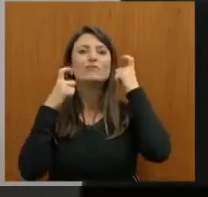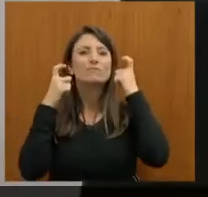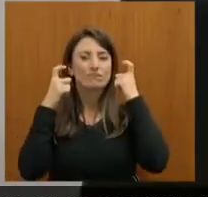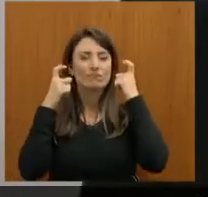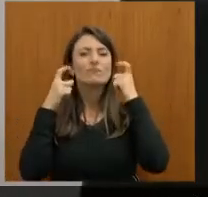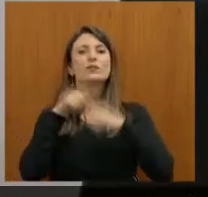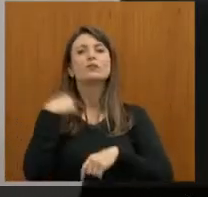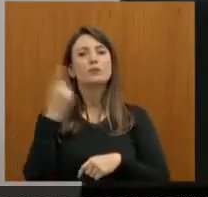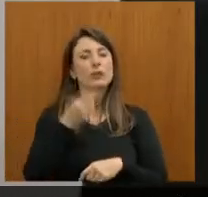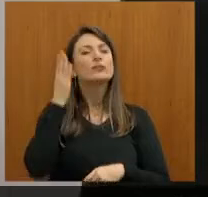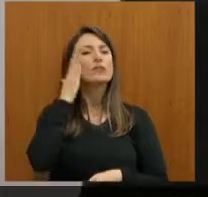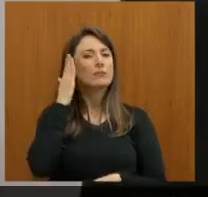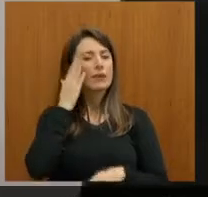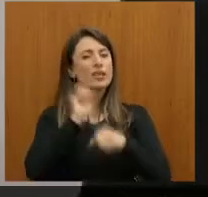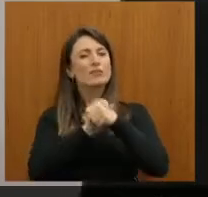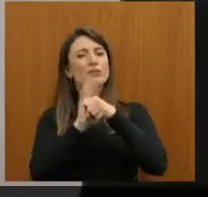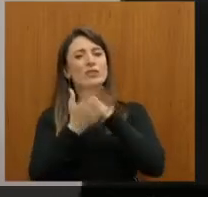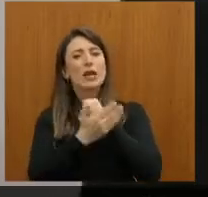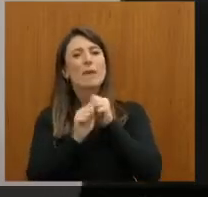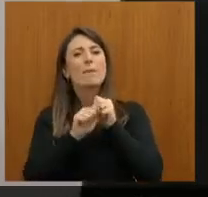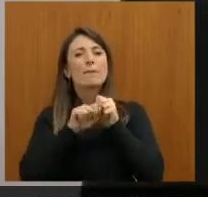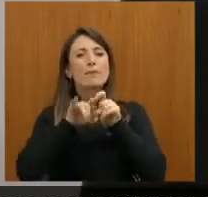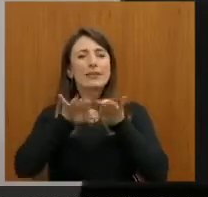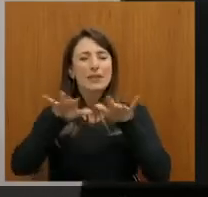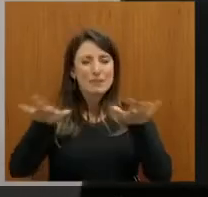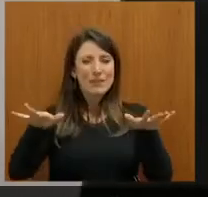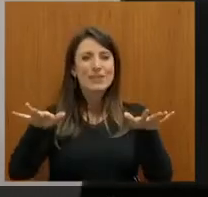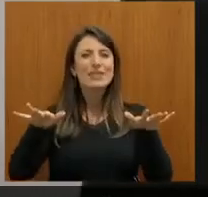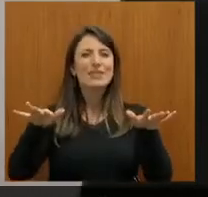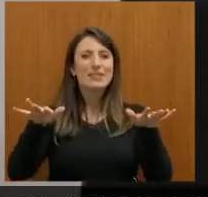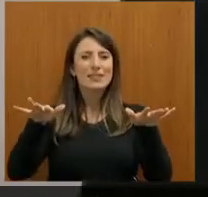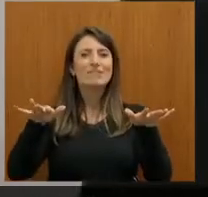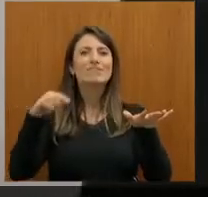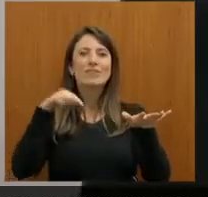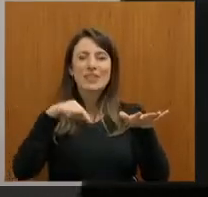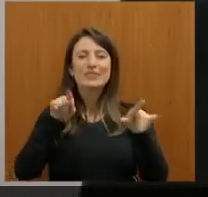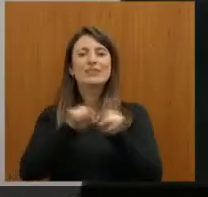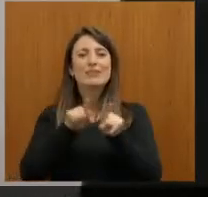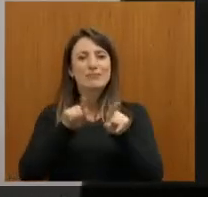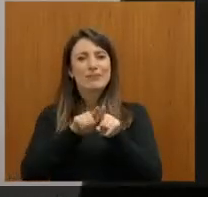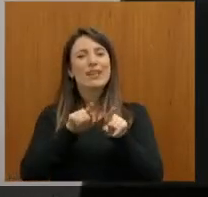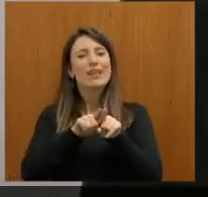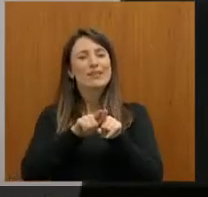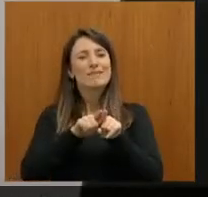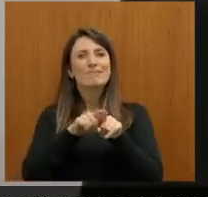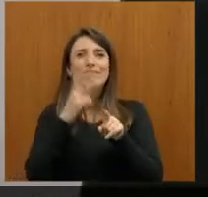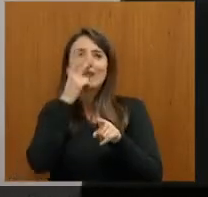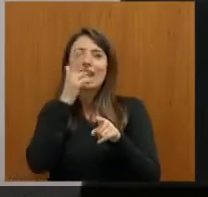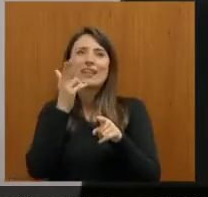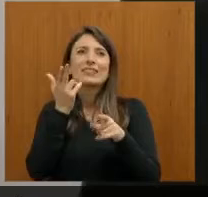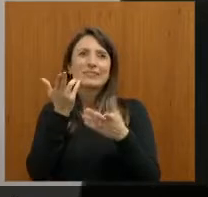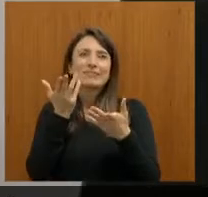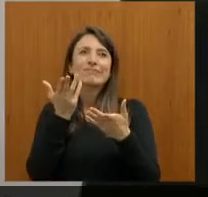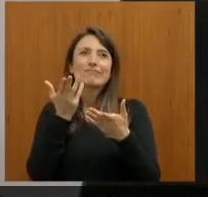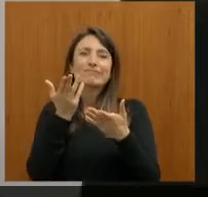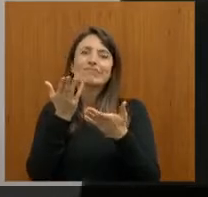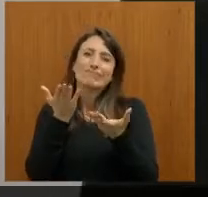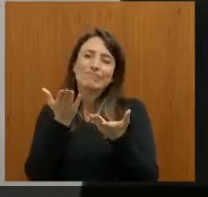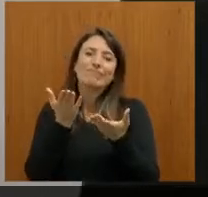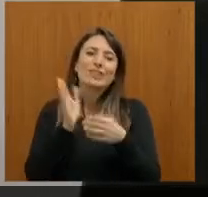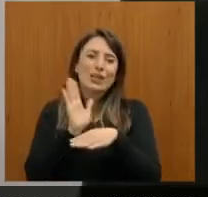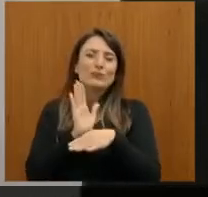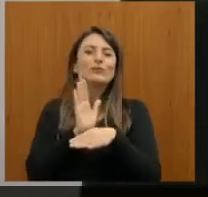a pandemia é foi um fator que colaborou bastante porque cimento da